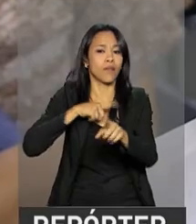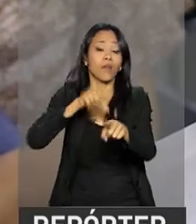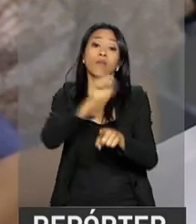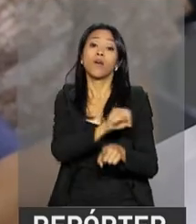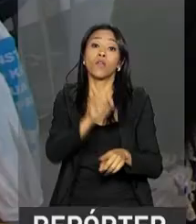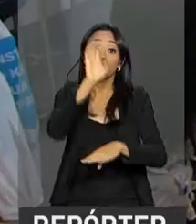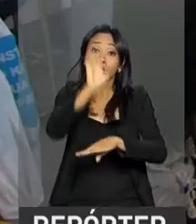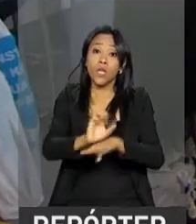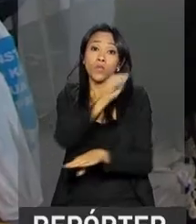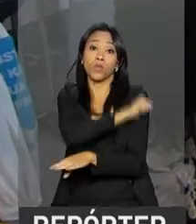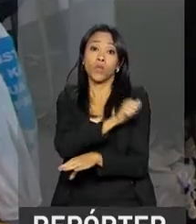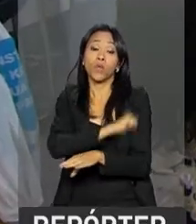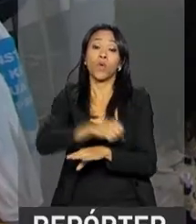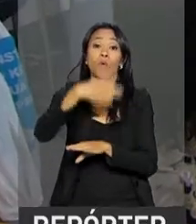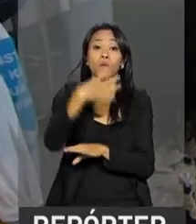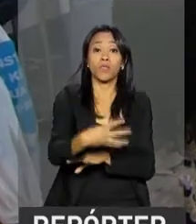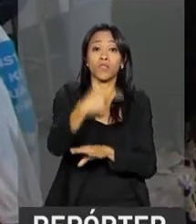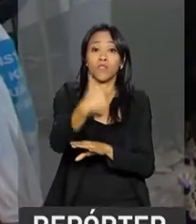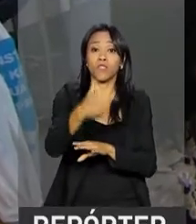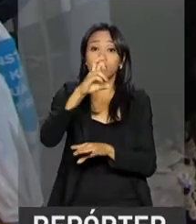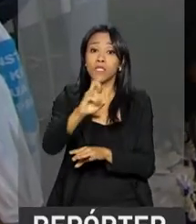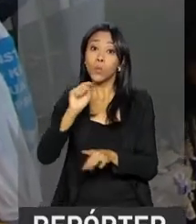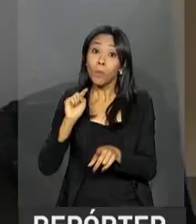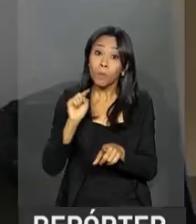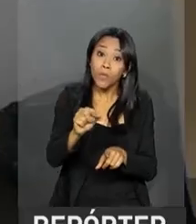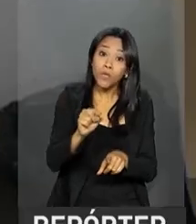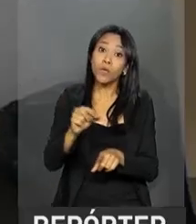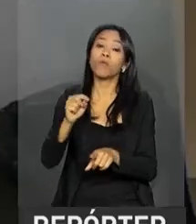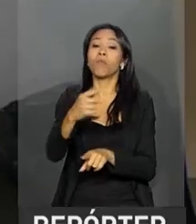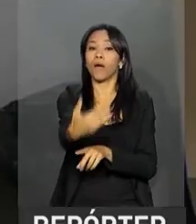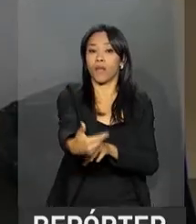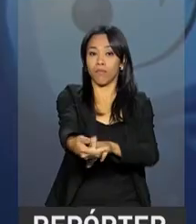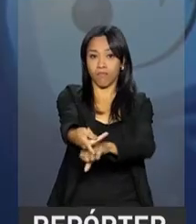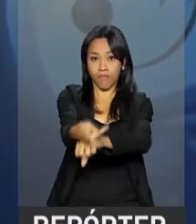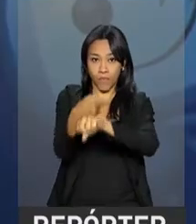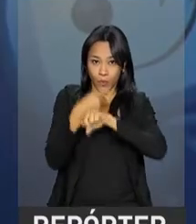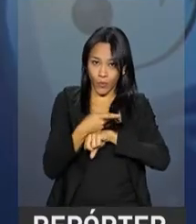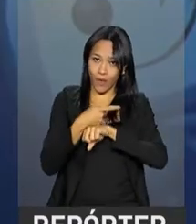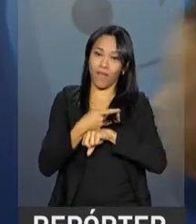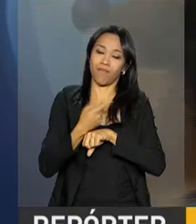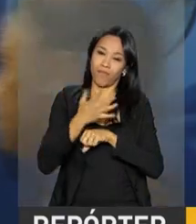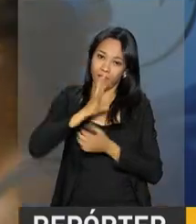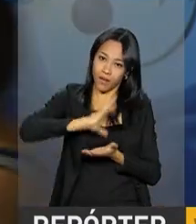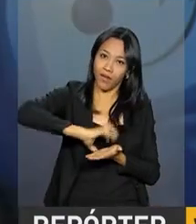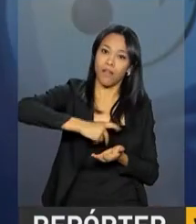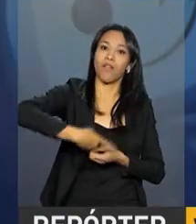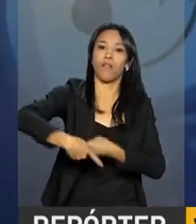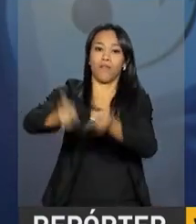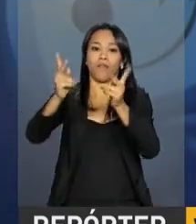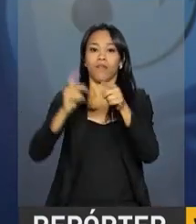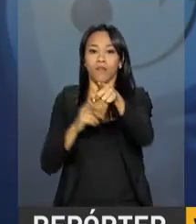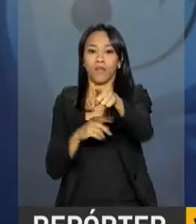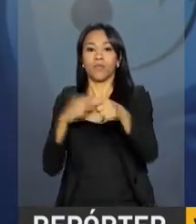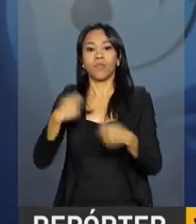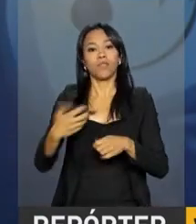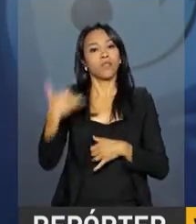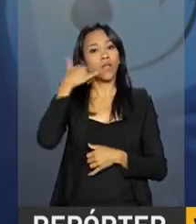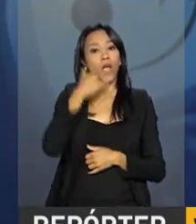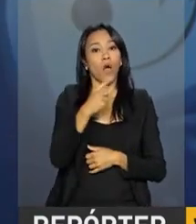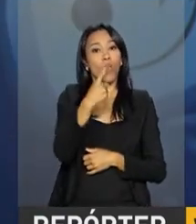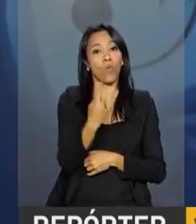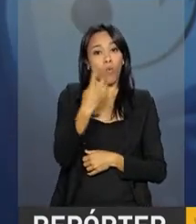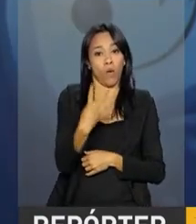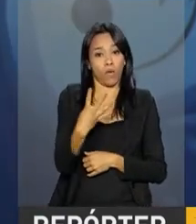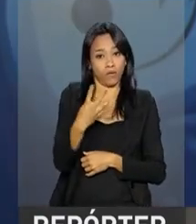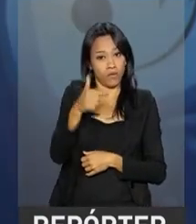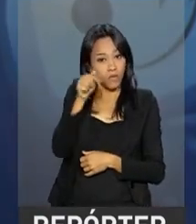mais de 425 mil agendamentos para a retirada do kit. É importante que eles entrem em contato com a Seja Digital pelo telefone